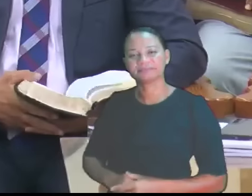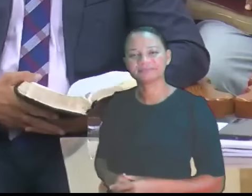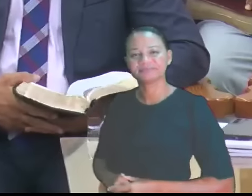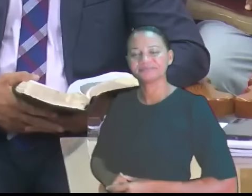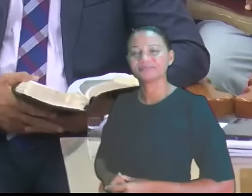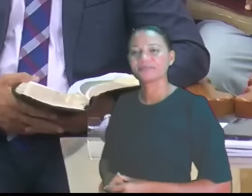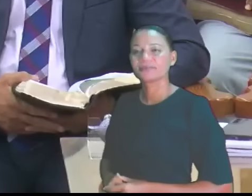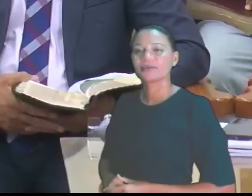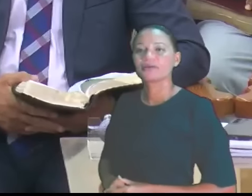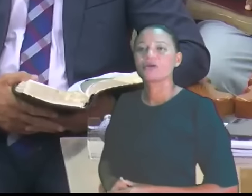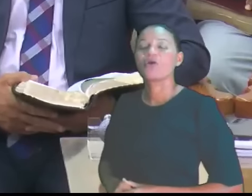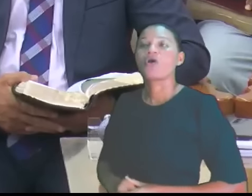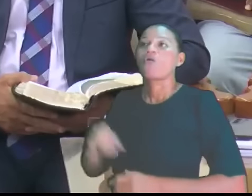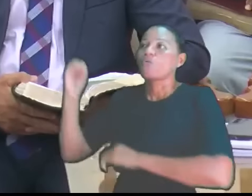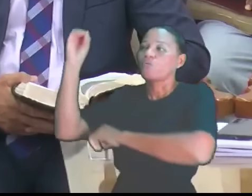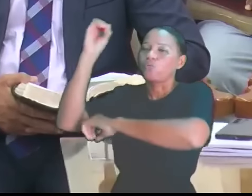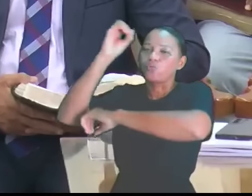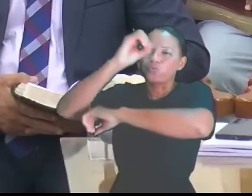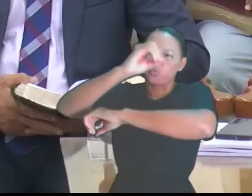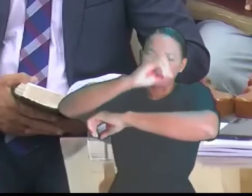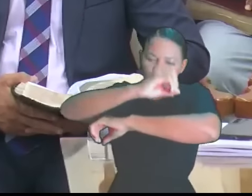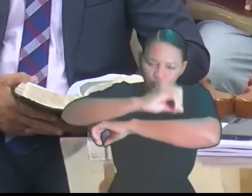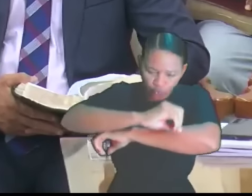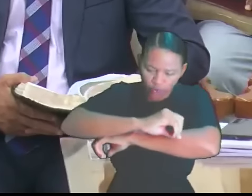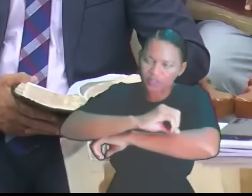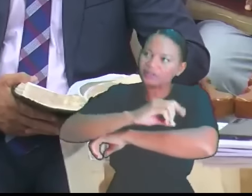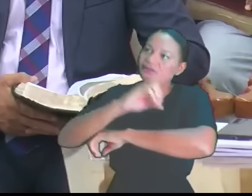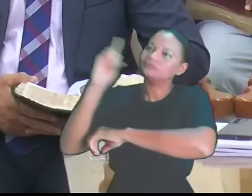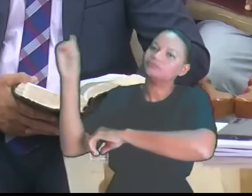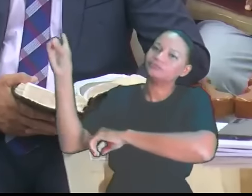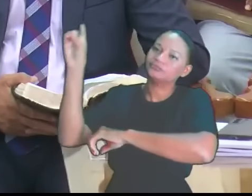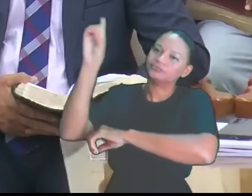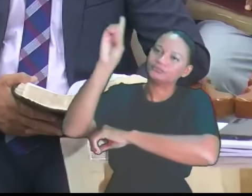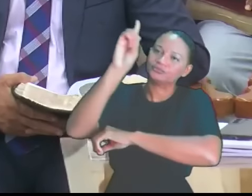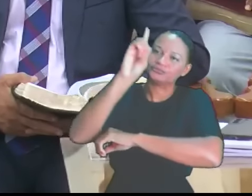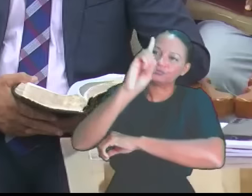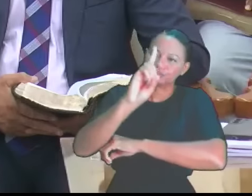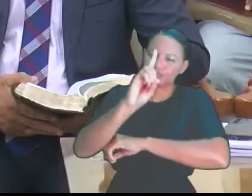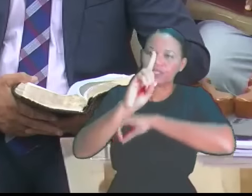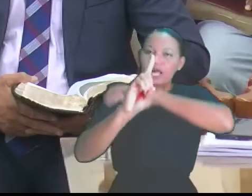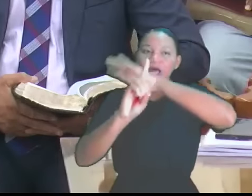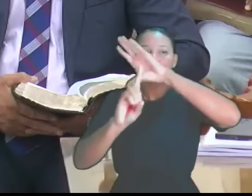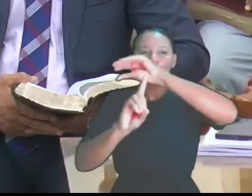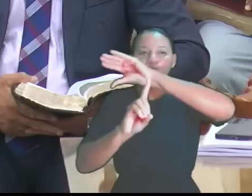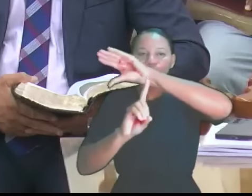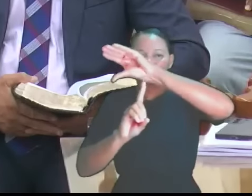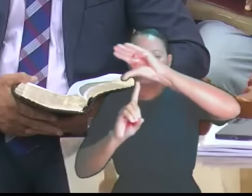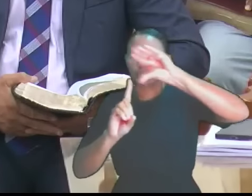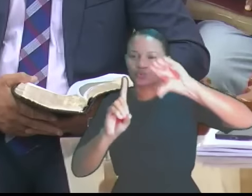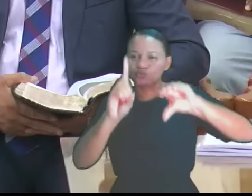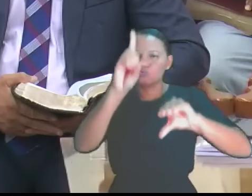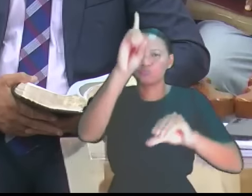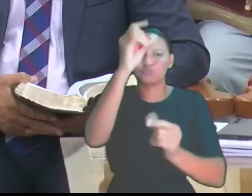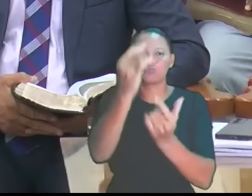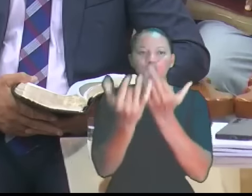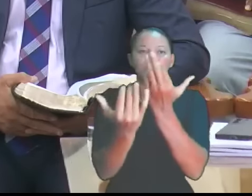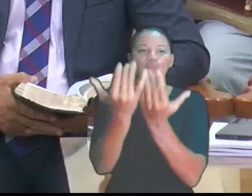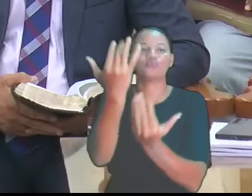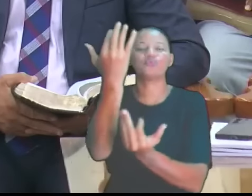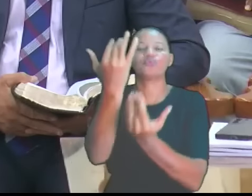O dia ia findando, lá vinha a noite. O que é que Deus fazia? Recolhia a nuvem e trazia uma coluna de